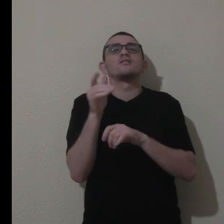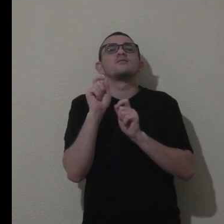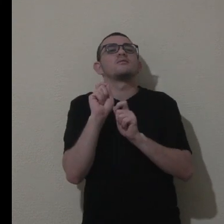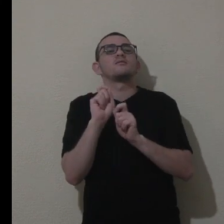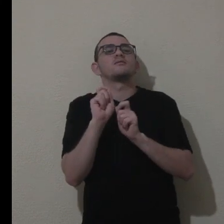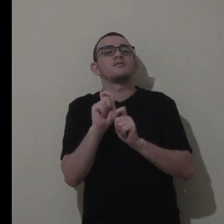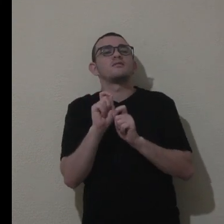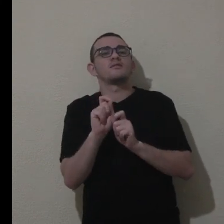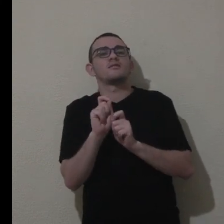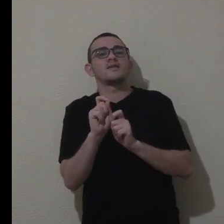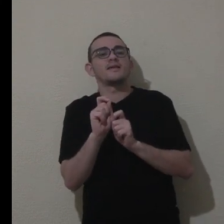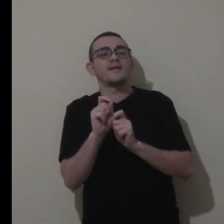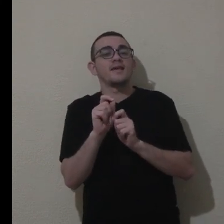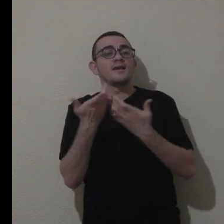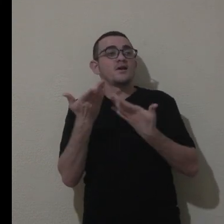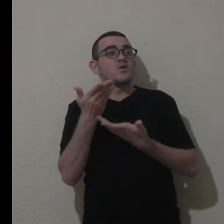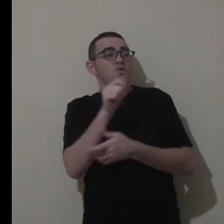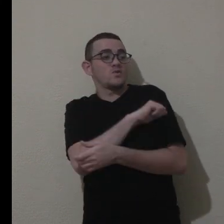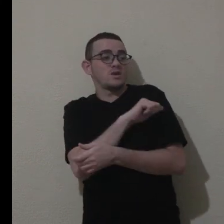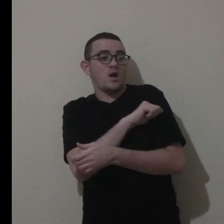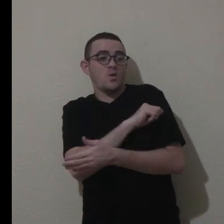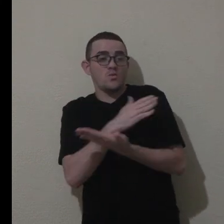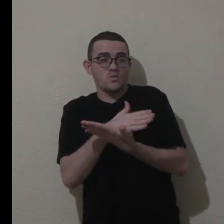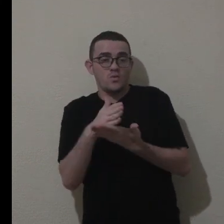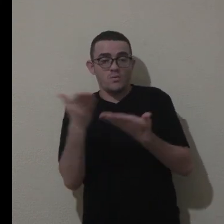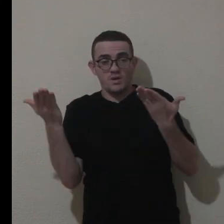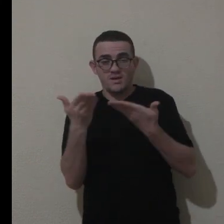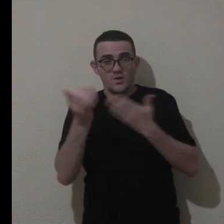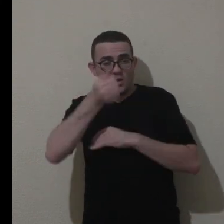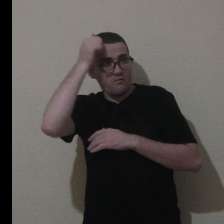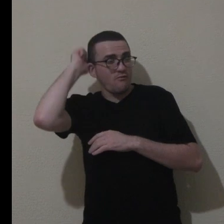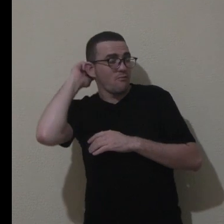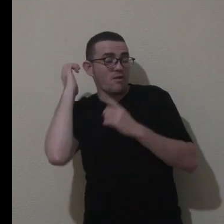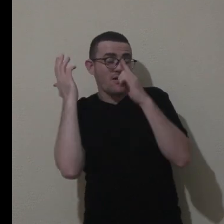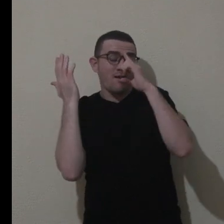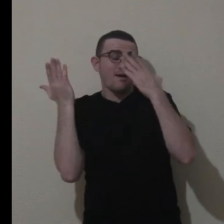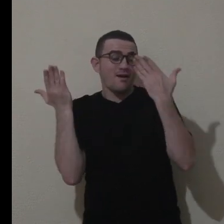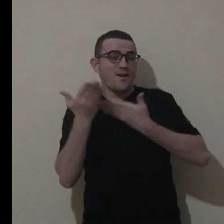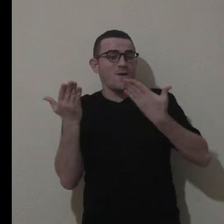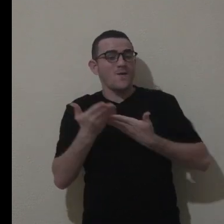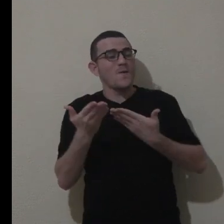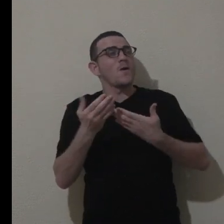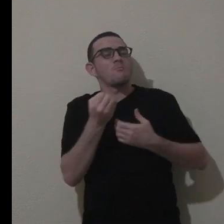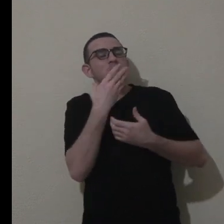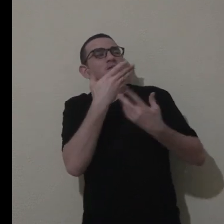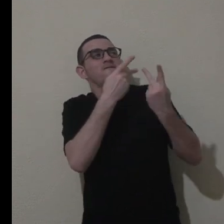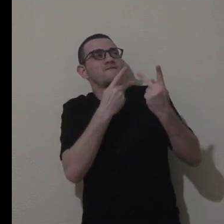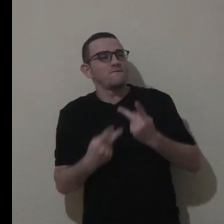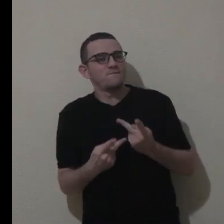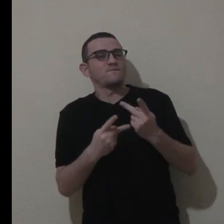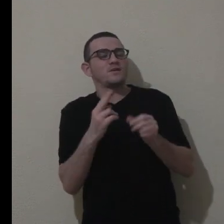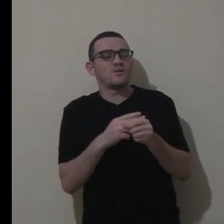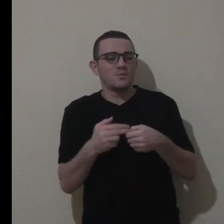né, no sentido de que aos que estão ingressando, né, os bichos da nossa casa, sejam bem-vindos à